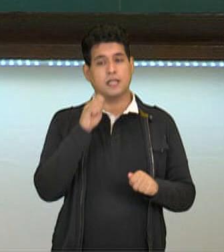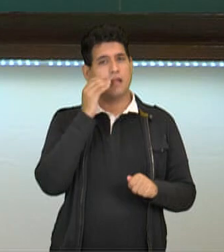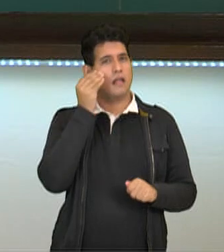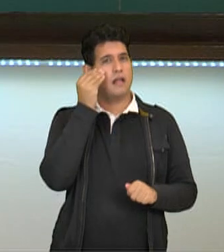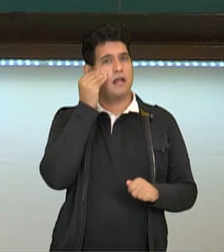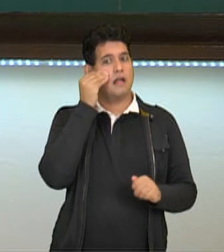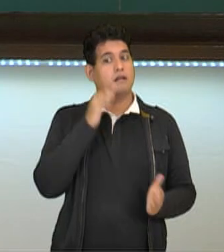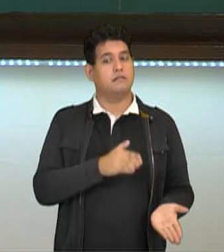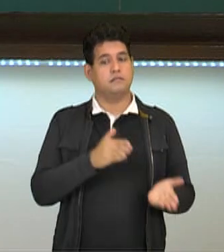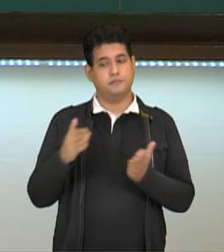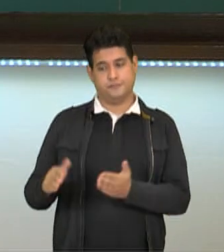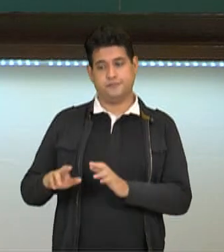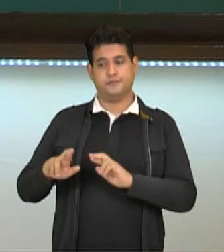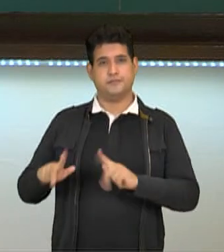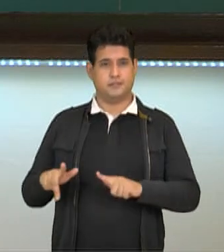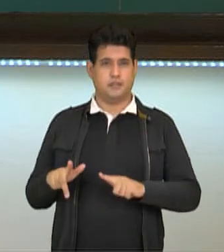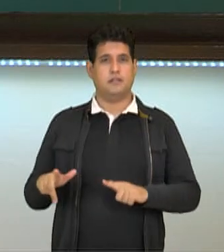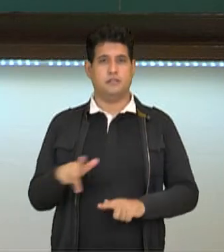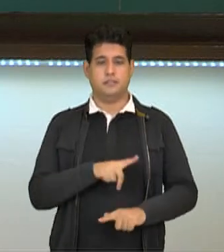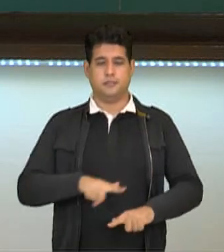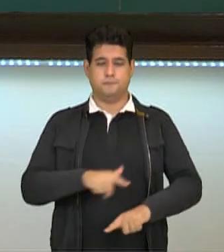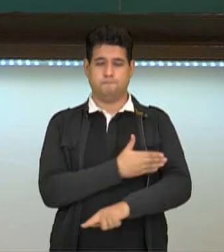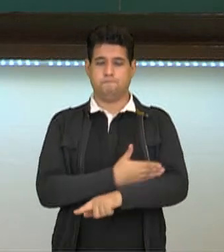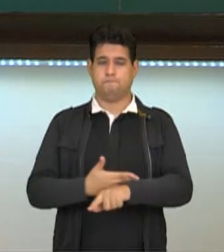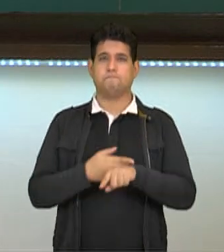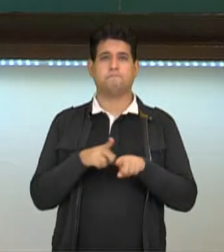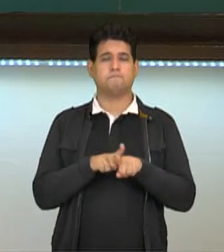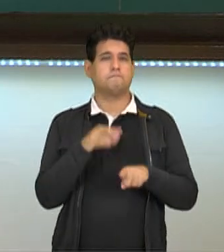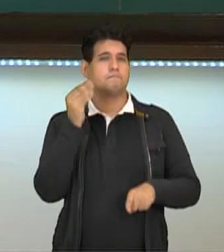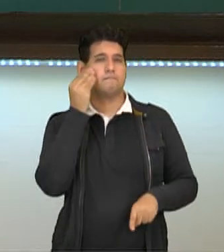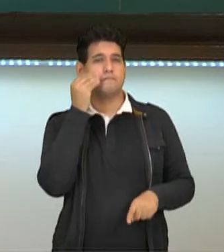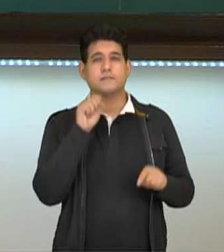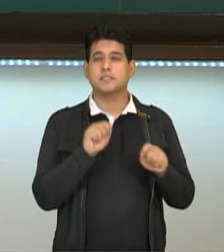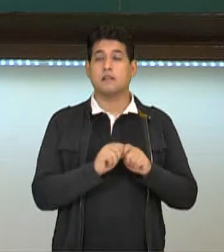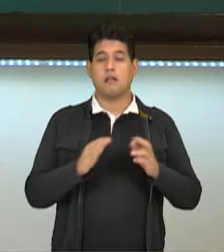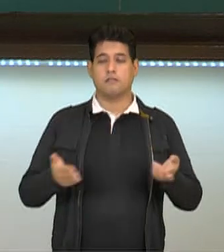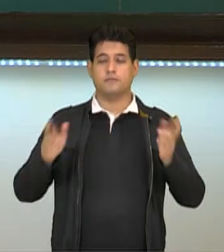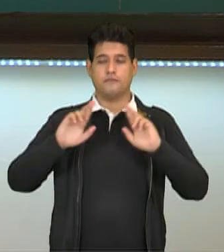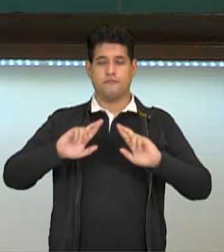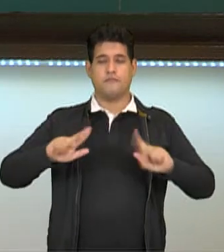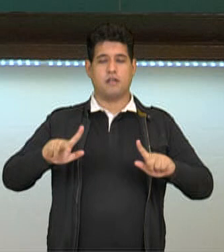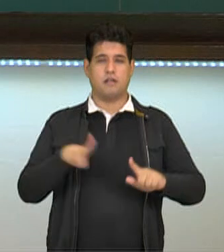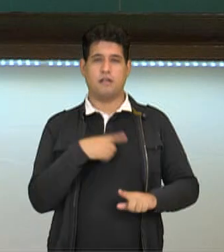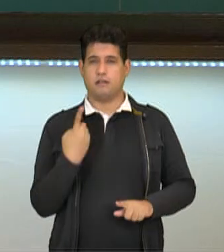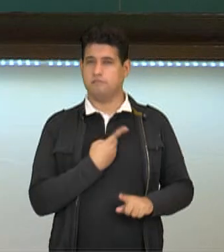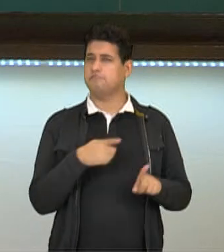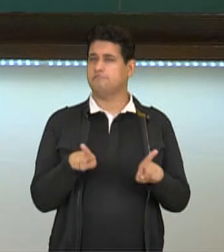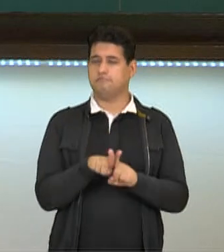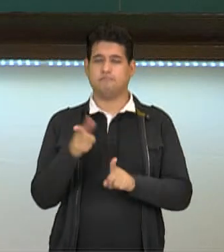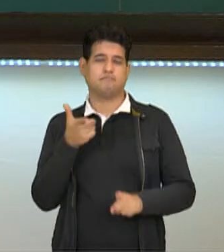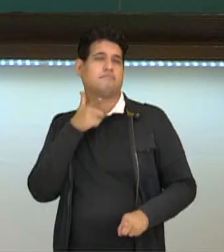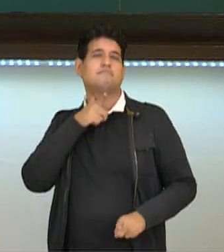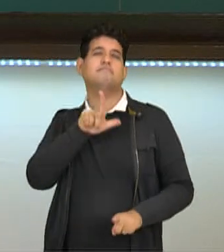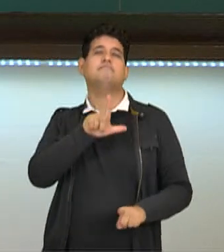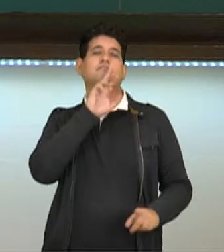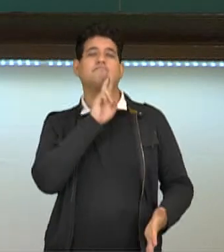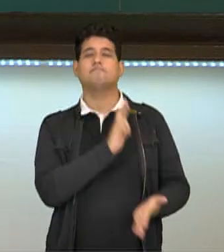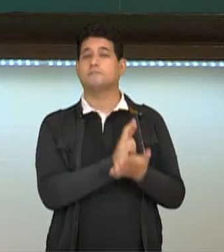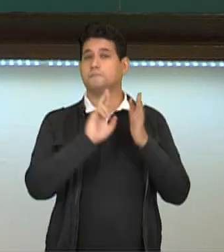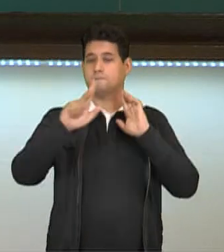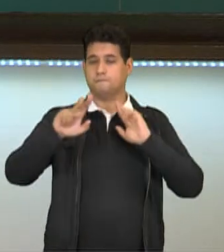pouco da nossa zona de conforto e tentar fazer algo diferente para a gente também conseguir